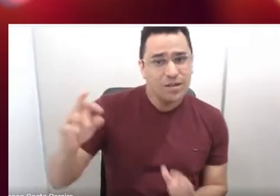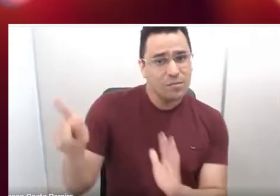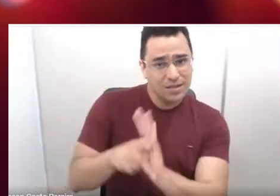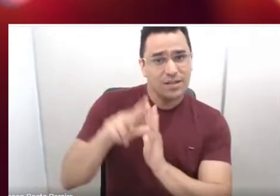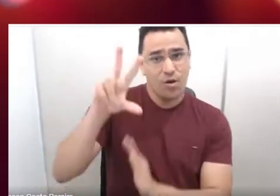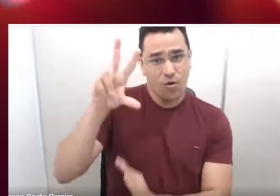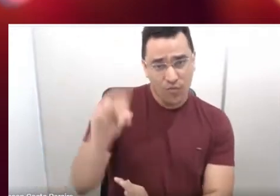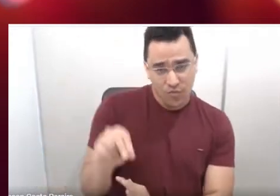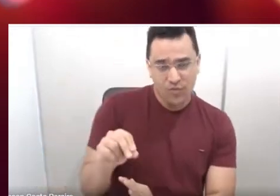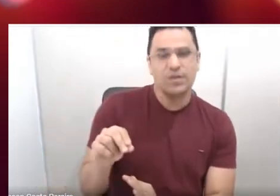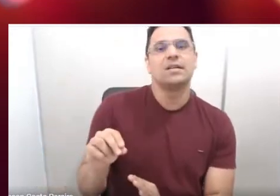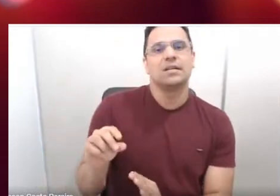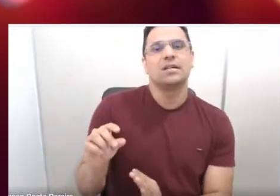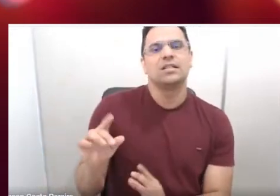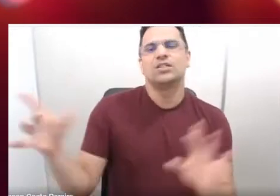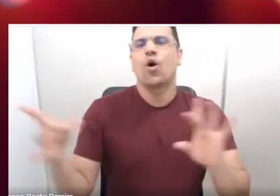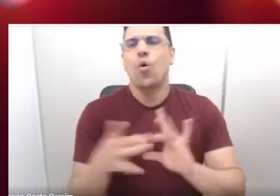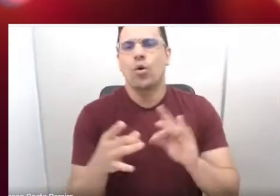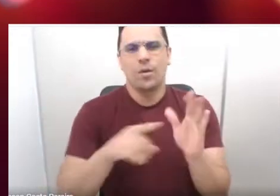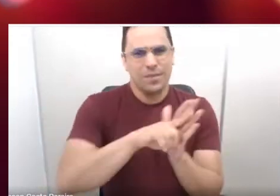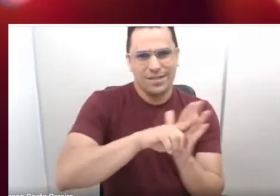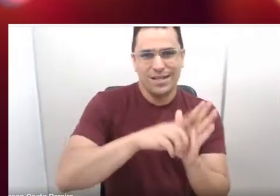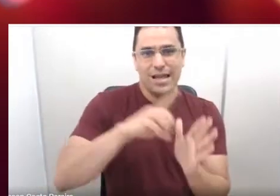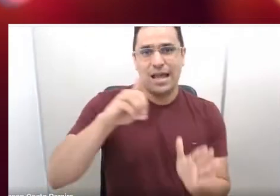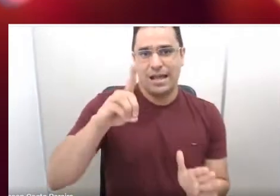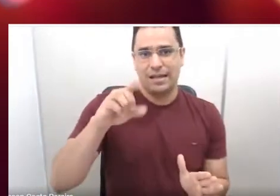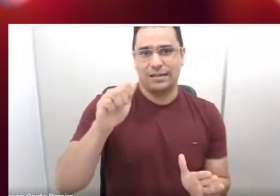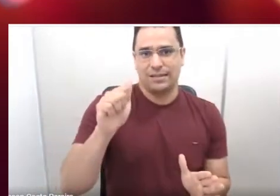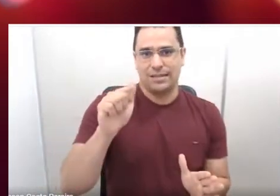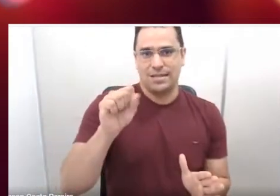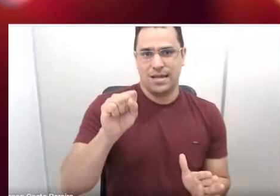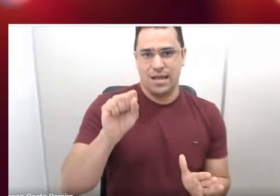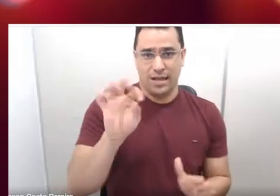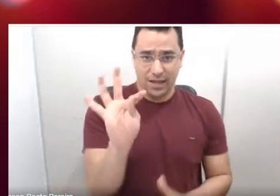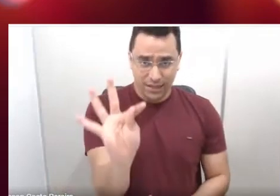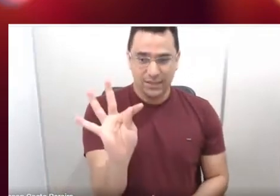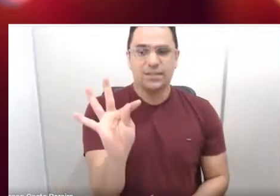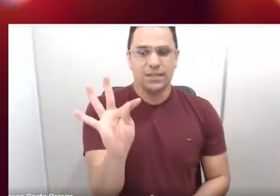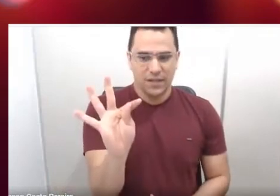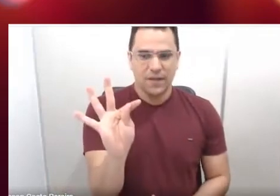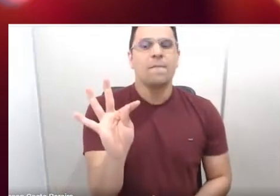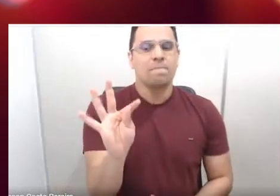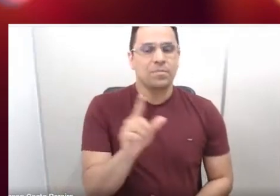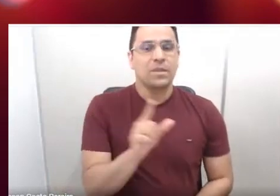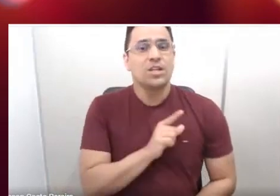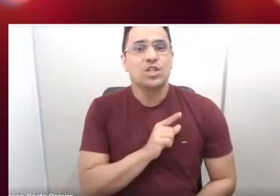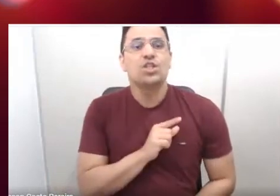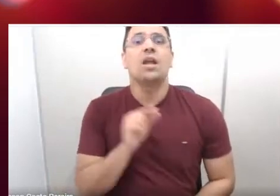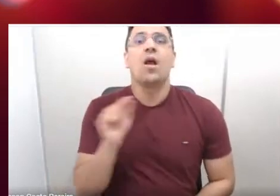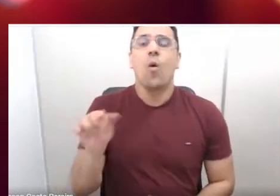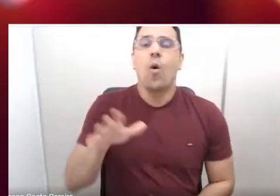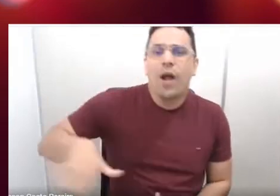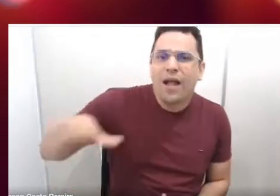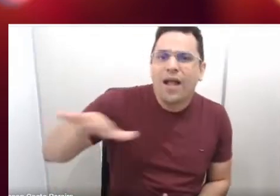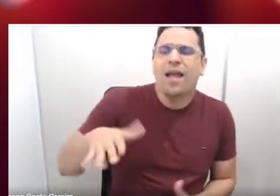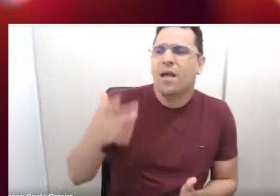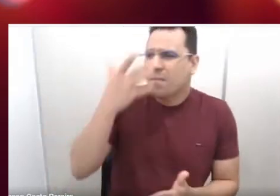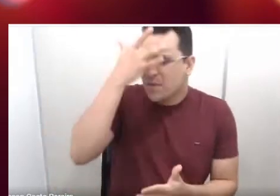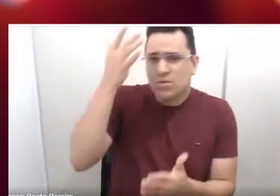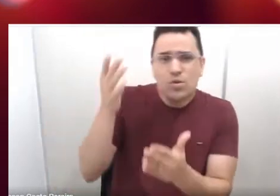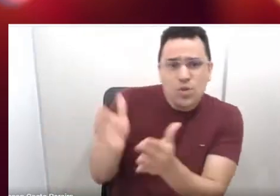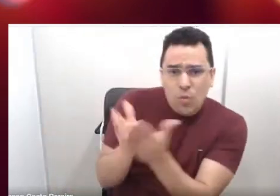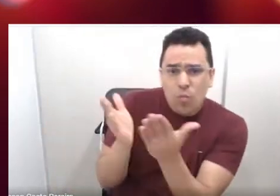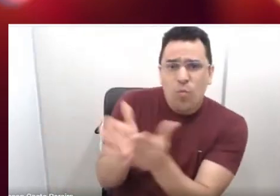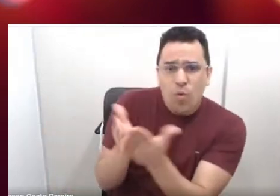segundo o DAET, o Departamento de Assistência Estudantil apresenta, não tinham condições de ter acesso, são de baixa